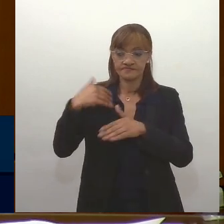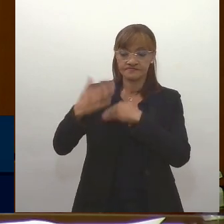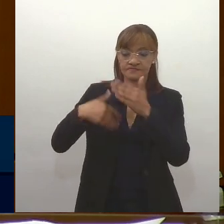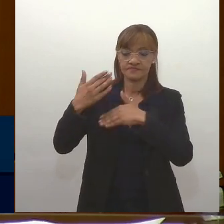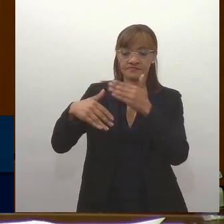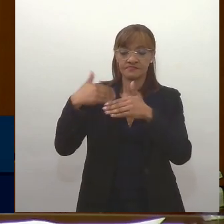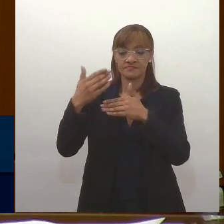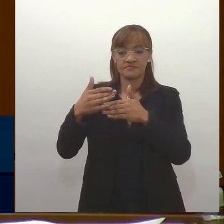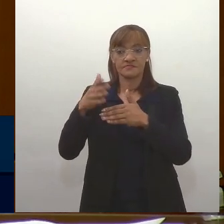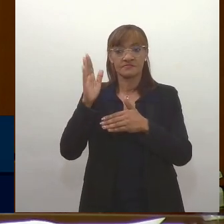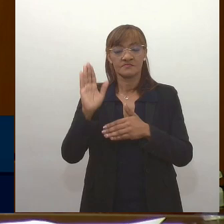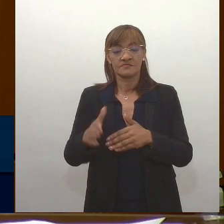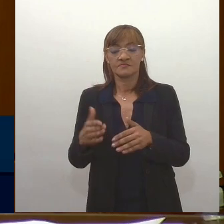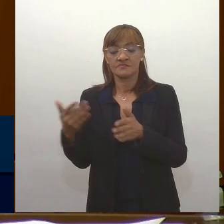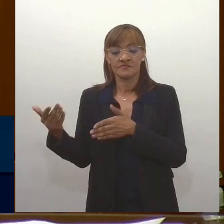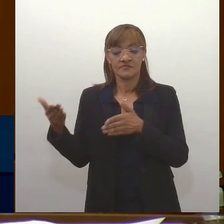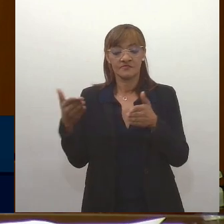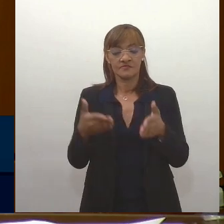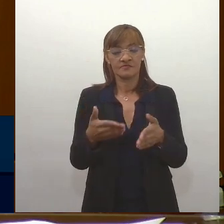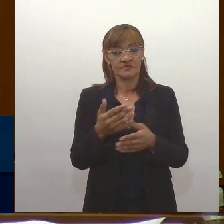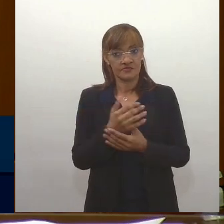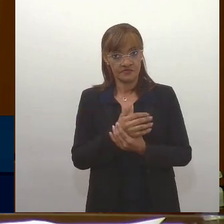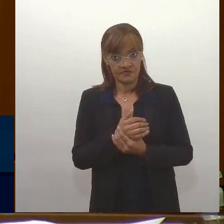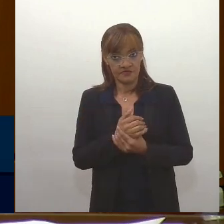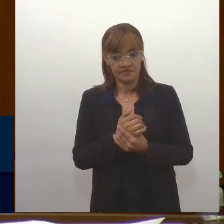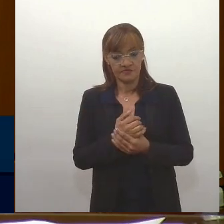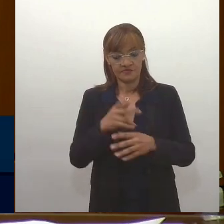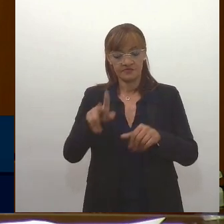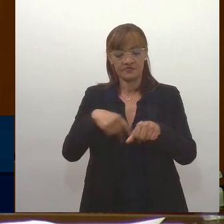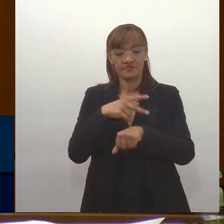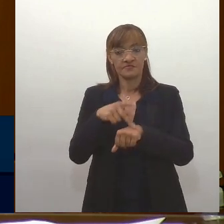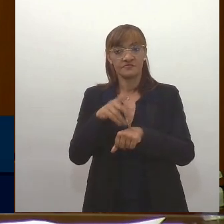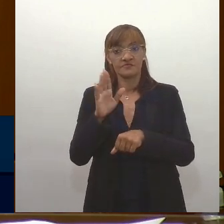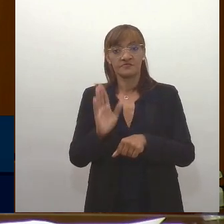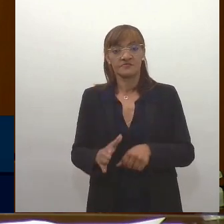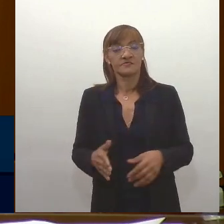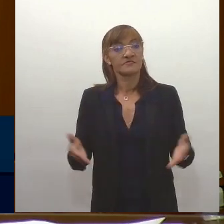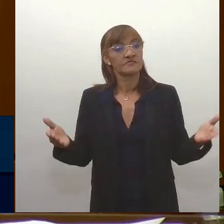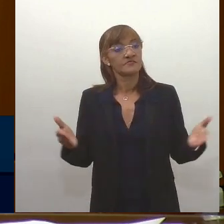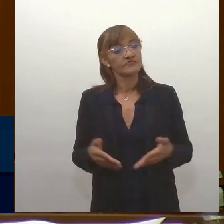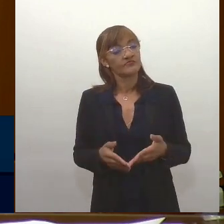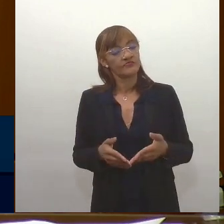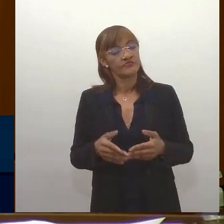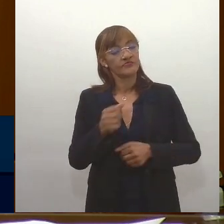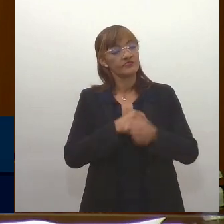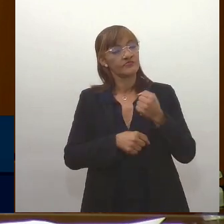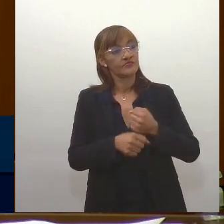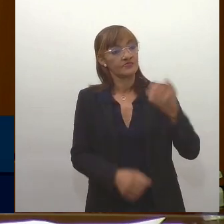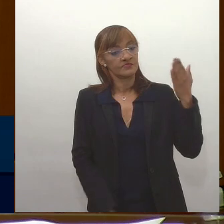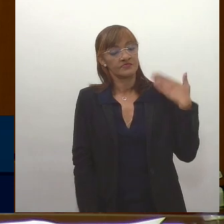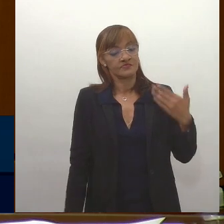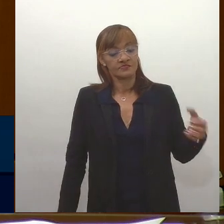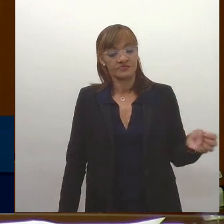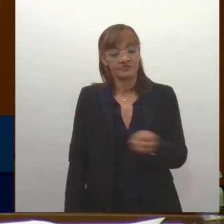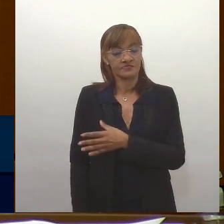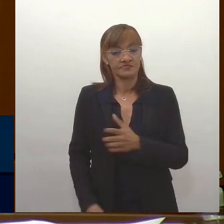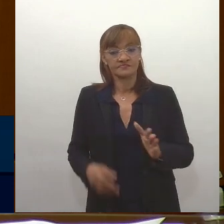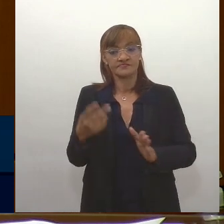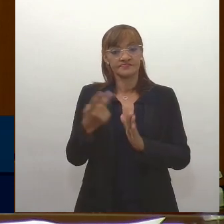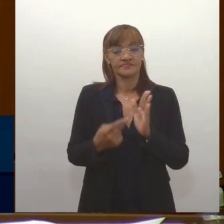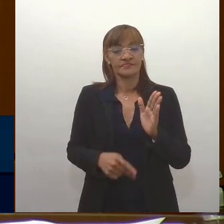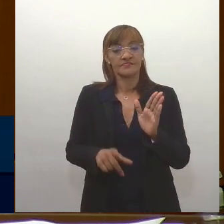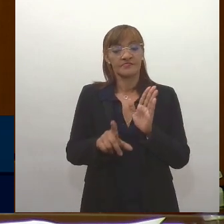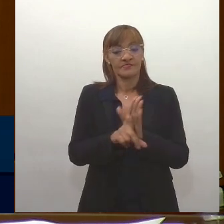atrai dentro do nosso país e que foi atualizado no ano passado por meio de um projeto de lei que tramitou nessa casa